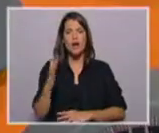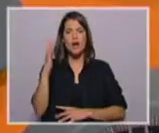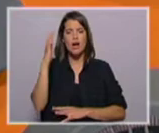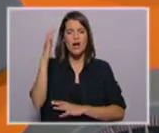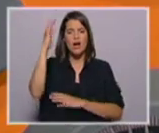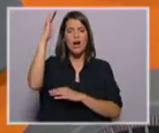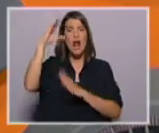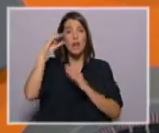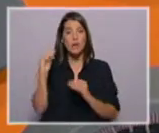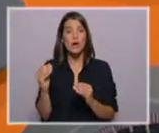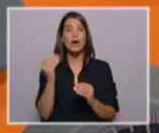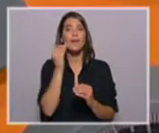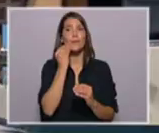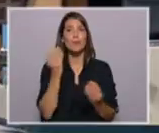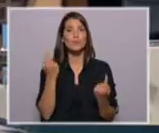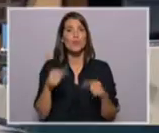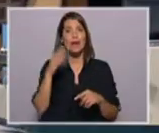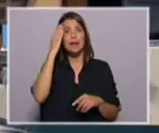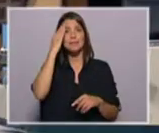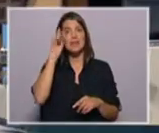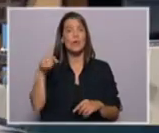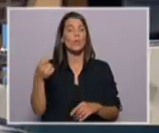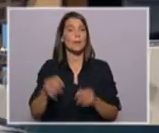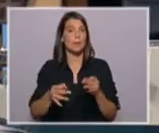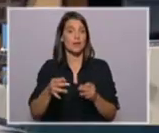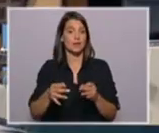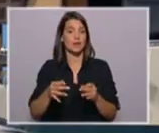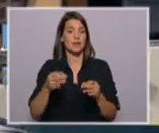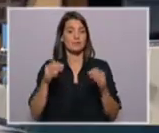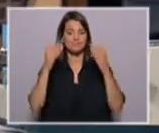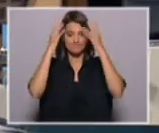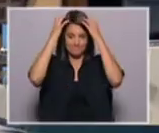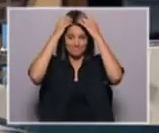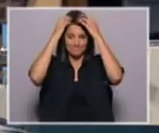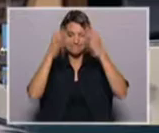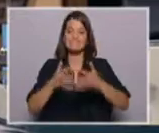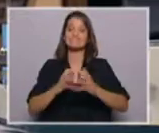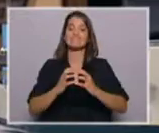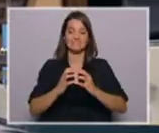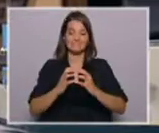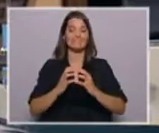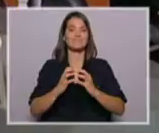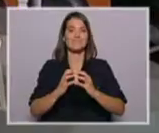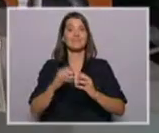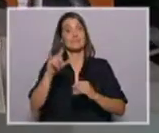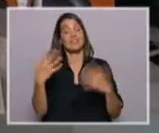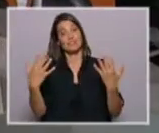baseando-se, sobretudo, na capacidade de uma outra máquina. A cabeça. A cabeça. A cabeça E as mãos,